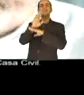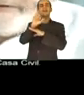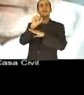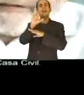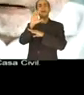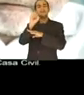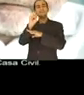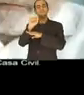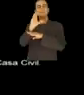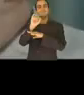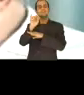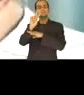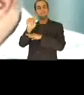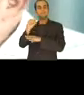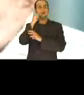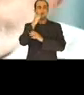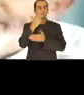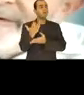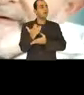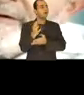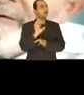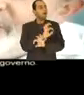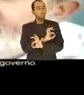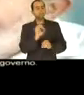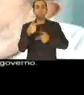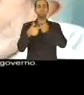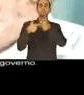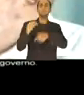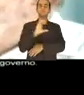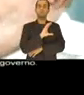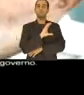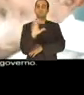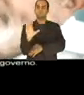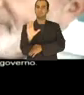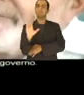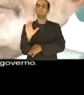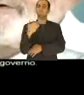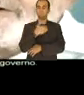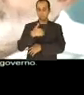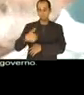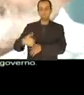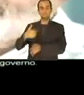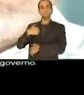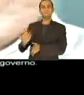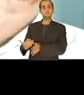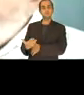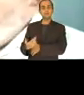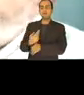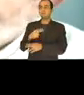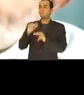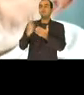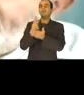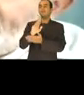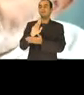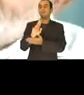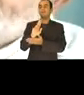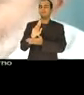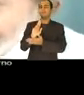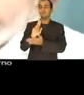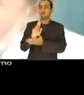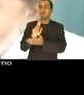ela para ser chefe da Casa Civil. Ela simplesmente foi exuberante na coordenação do meu governo. Eu digo sem medo de